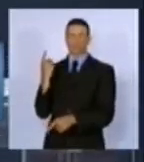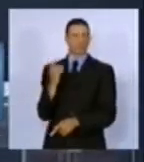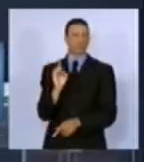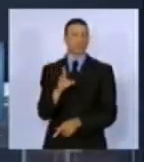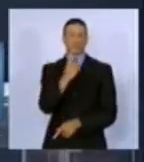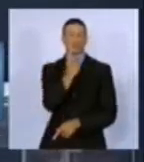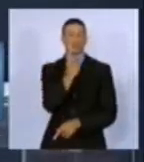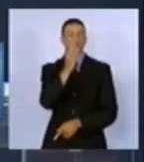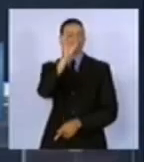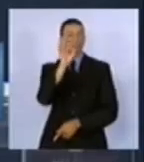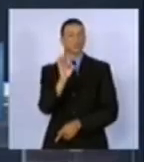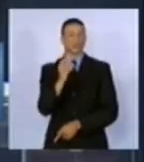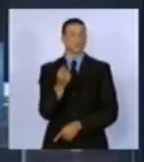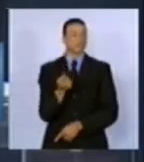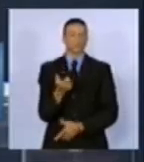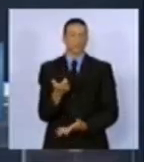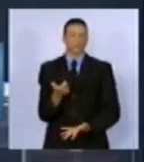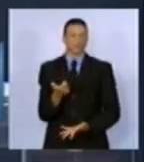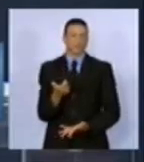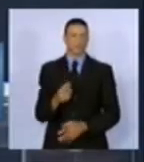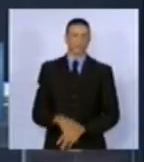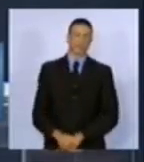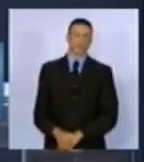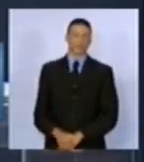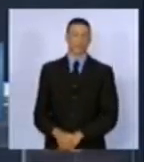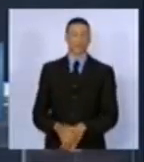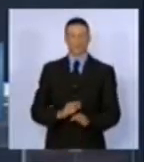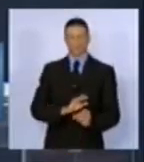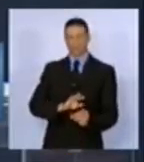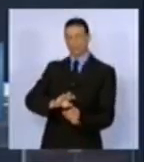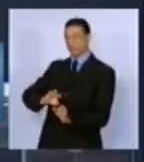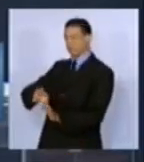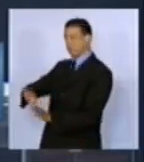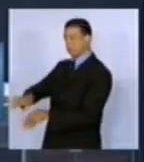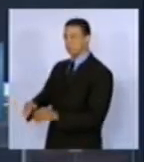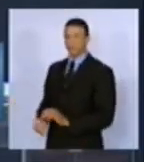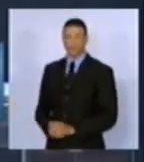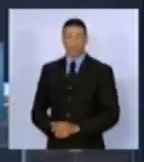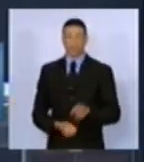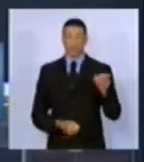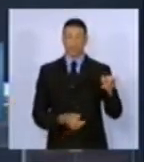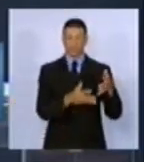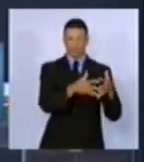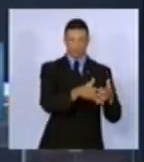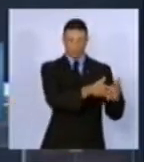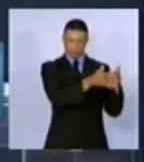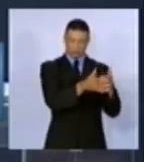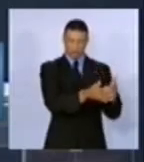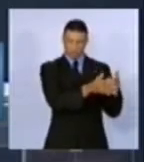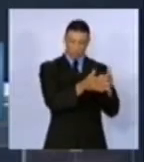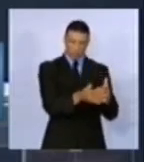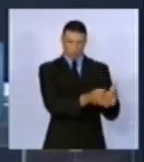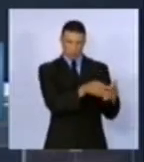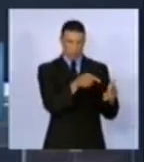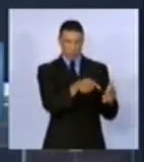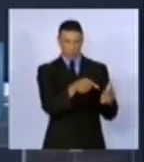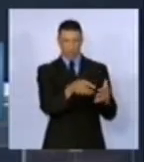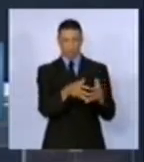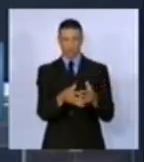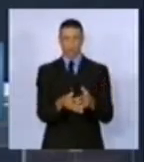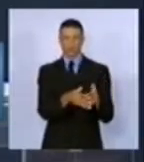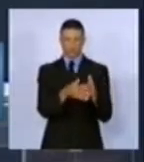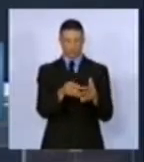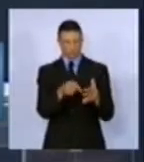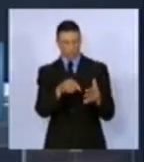deixar esse quando olhamos o impacto eh da mecanização Claro aqui não é só mecanização